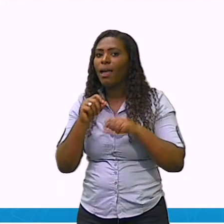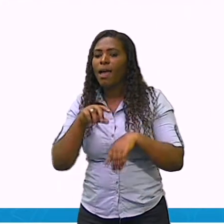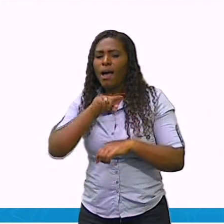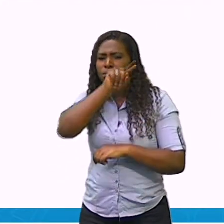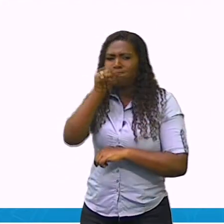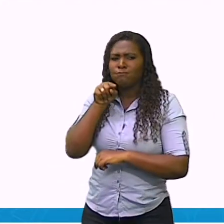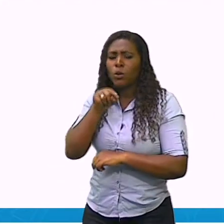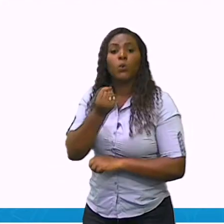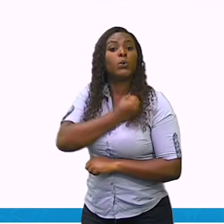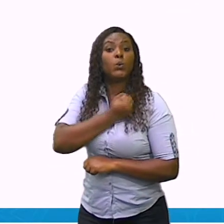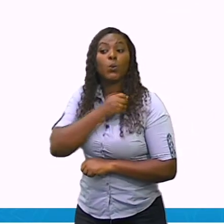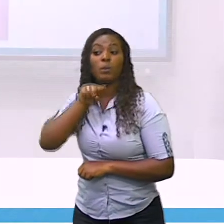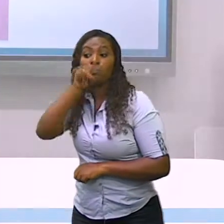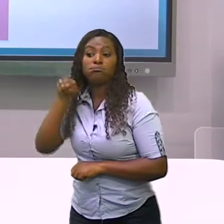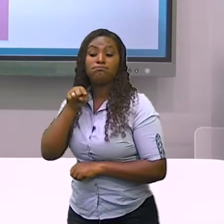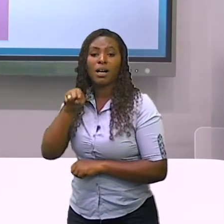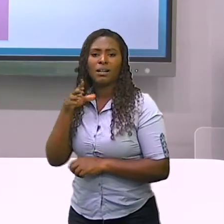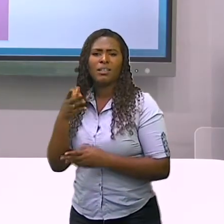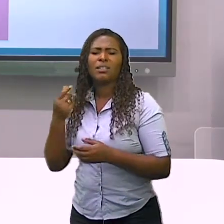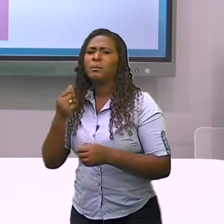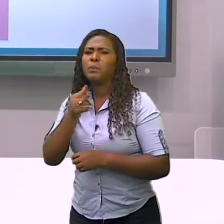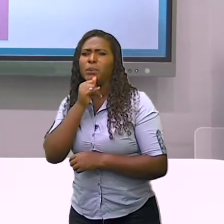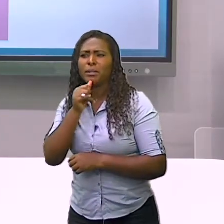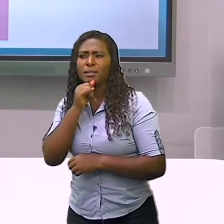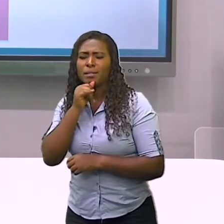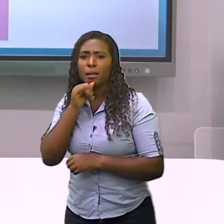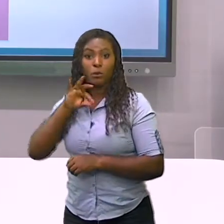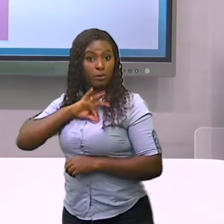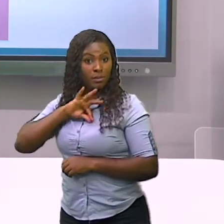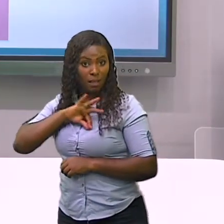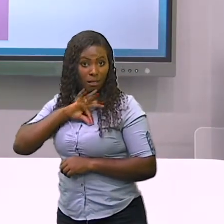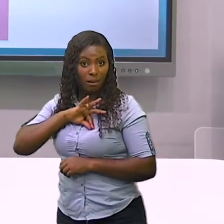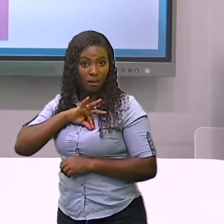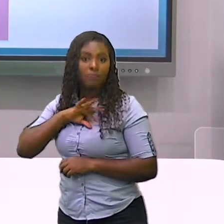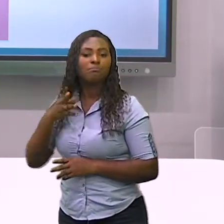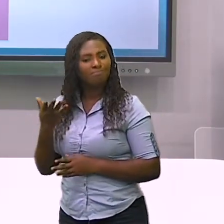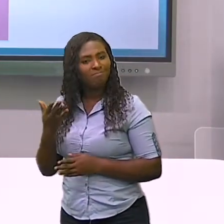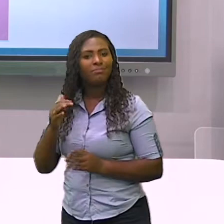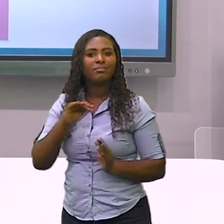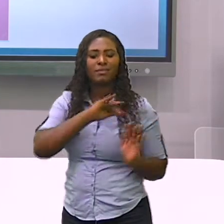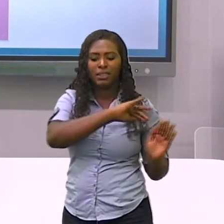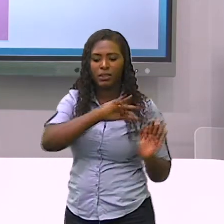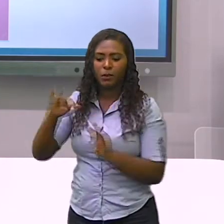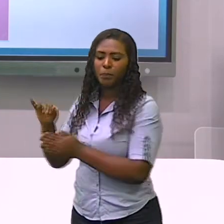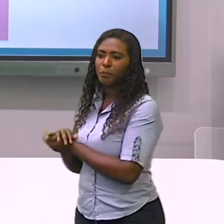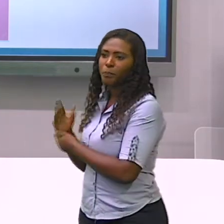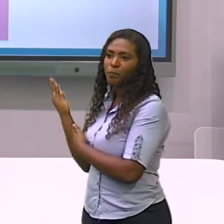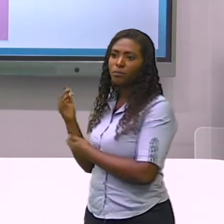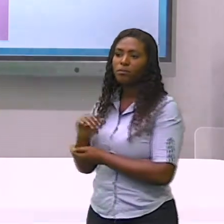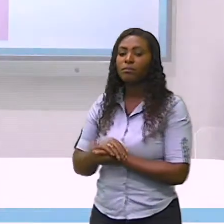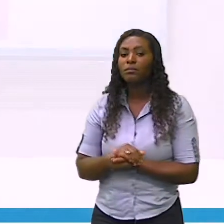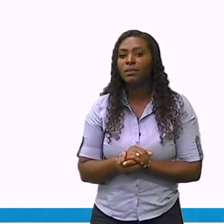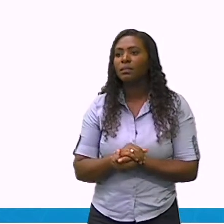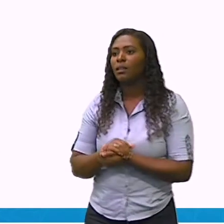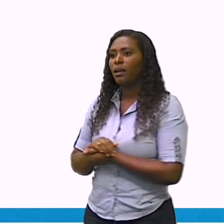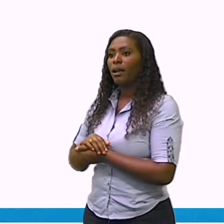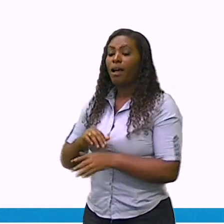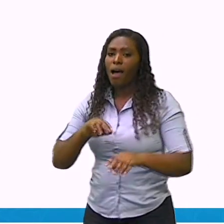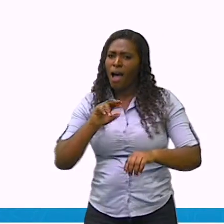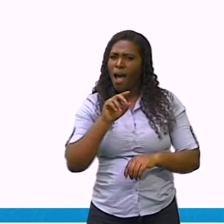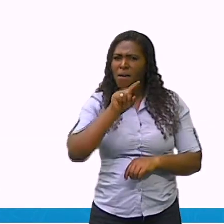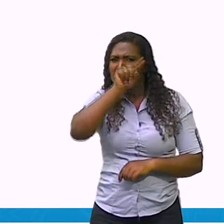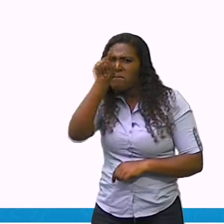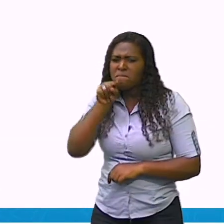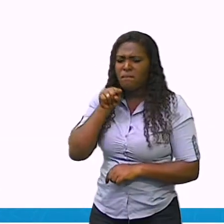variável independente, ok? Nessa variável que eu já antecipei, as